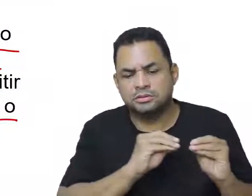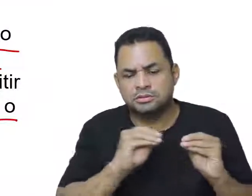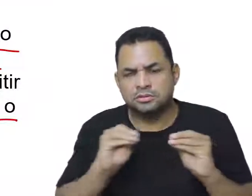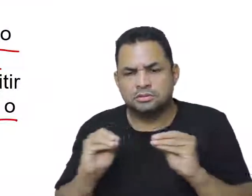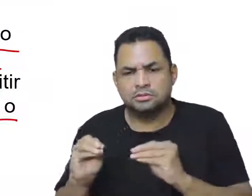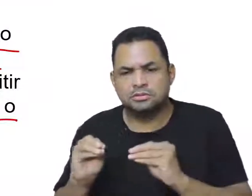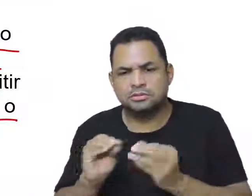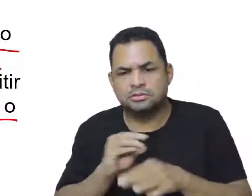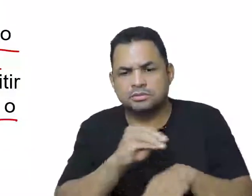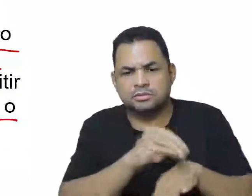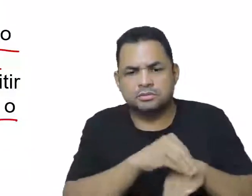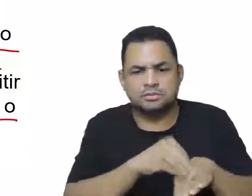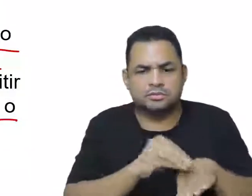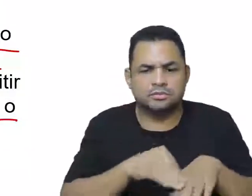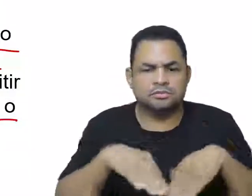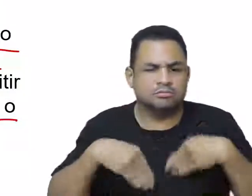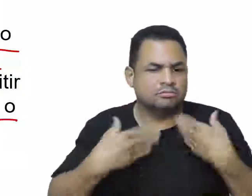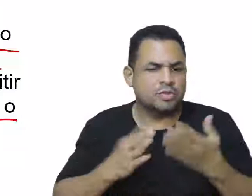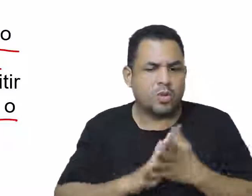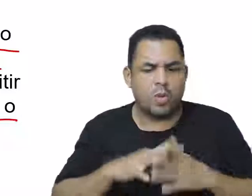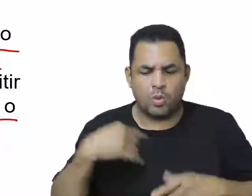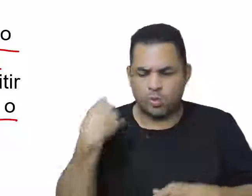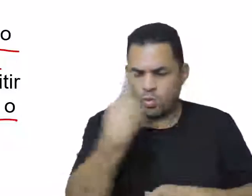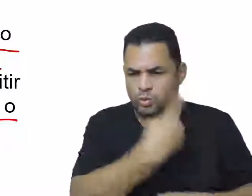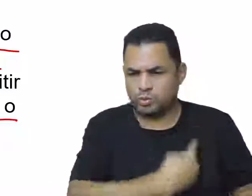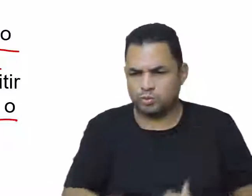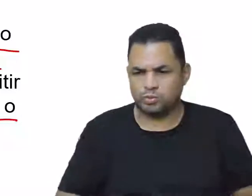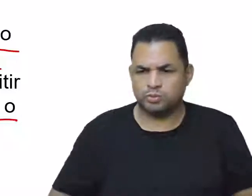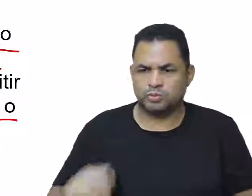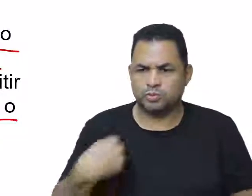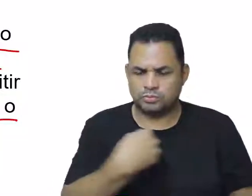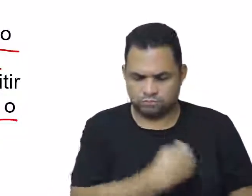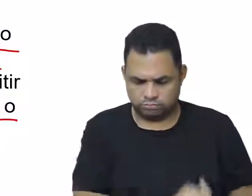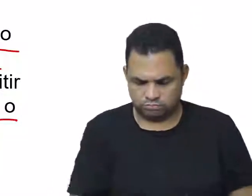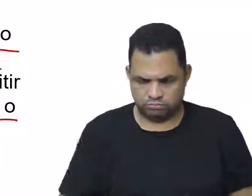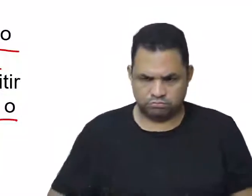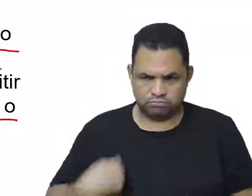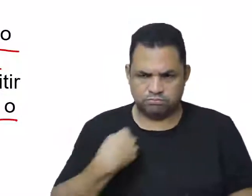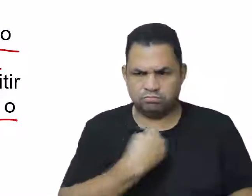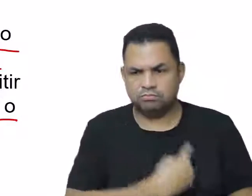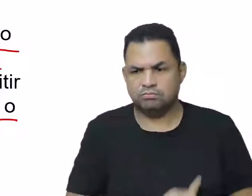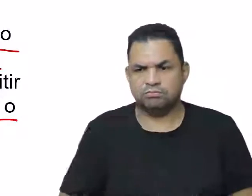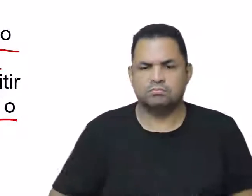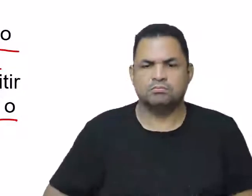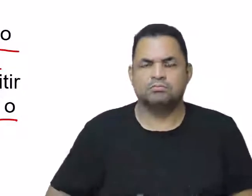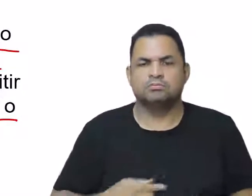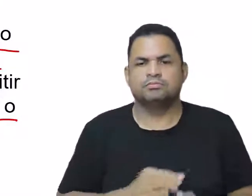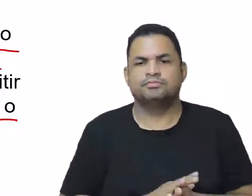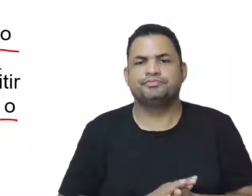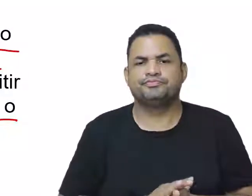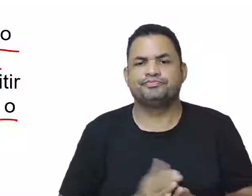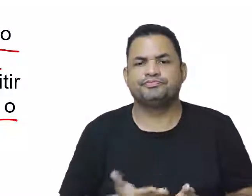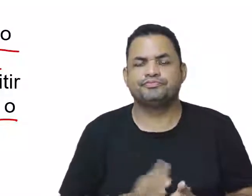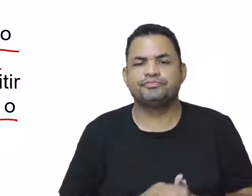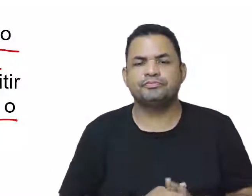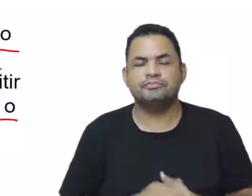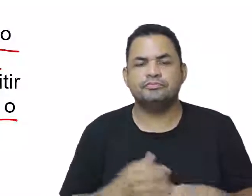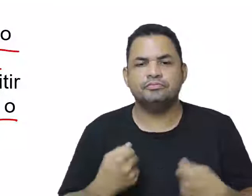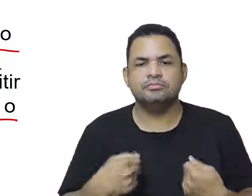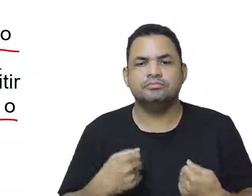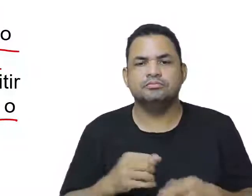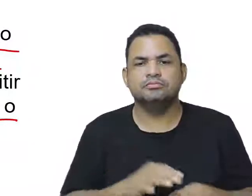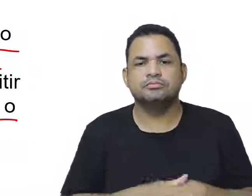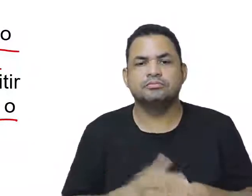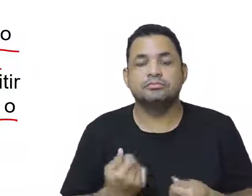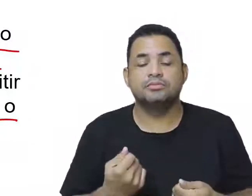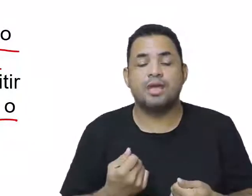nutrientes durante o nosso corpo todo, ao decorrer do nosso corpo todo. Né? Então, para chegar no sangue, esses nutrientes, eles